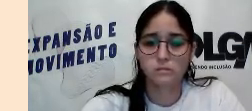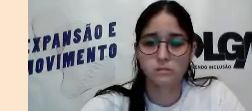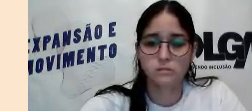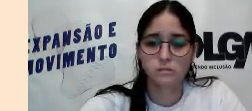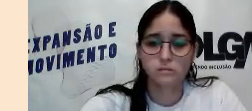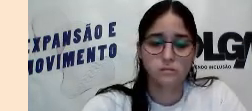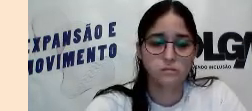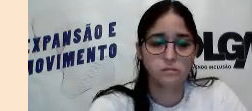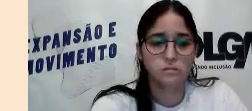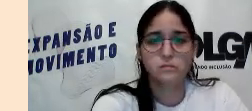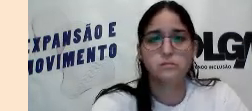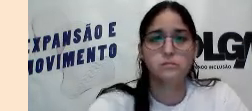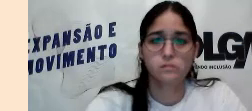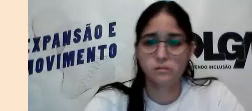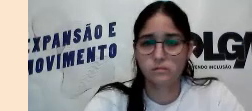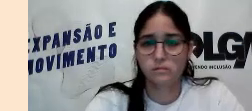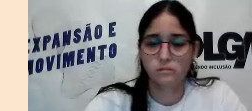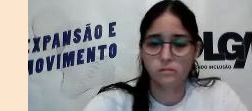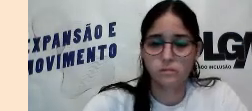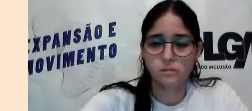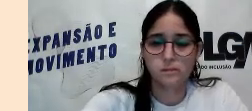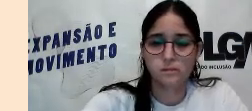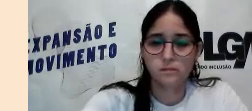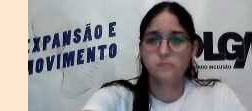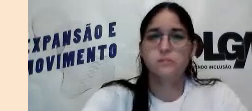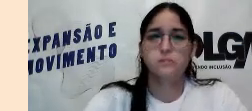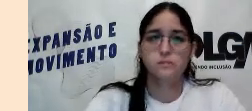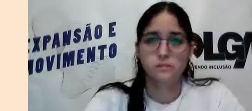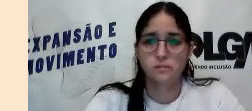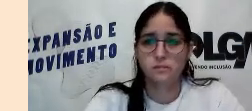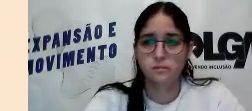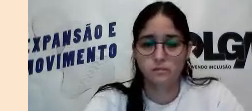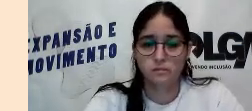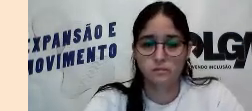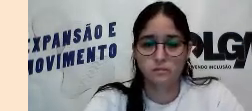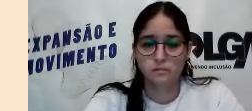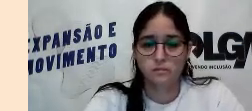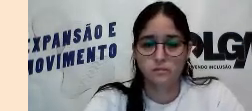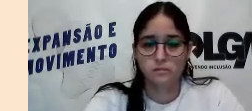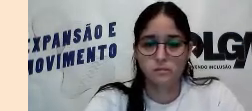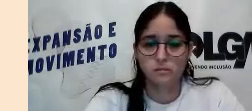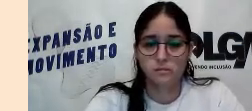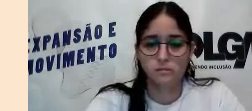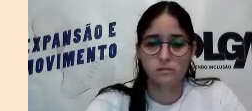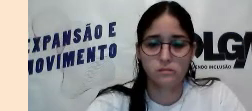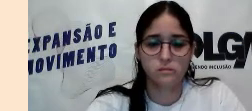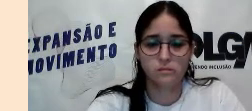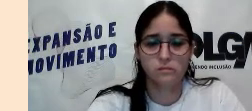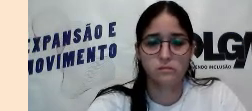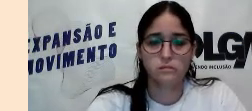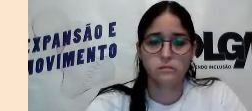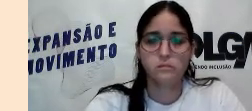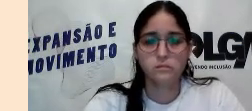famílias. E com o tempo, com o número de famílias atendidas e com o amadurecimento